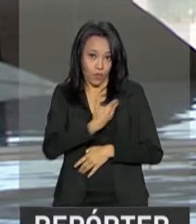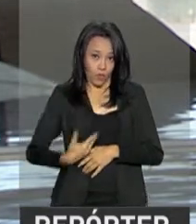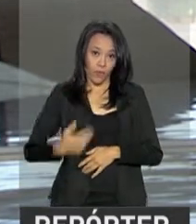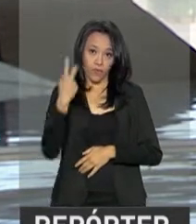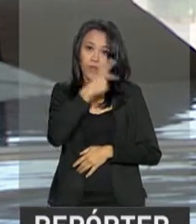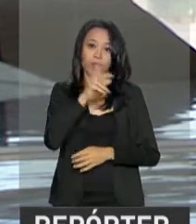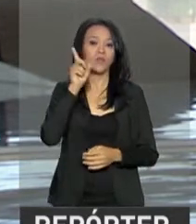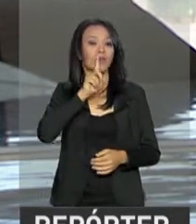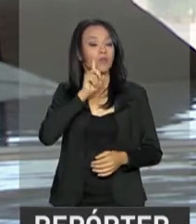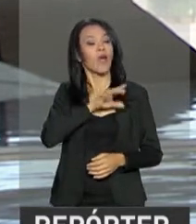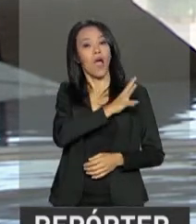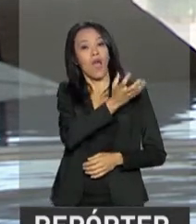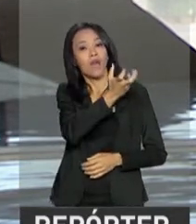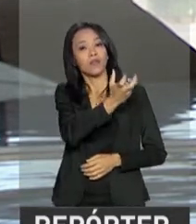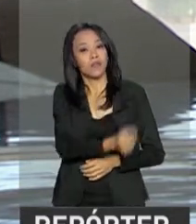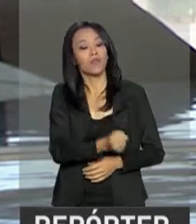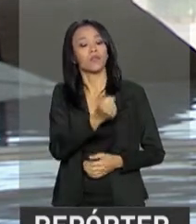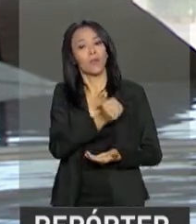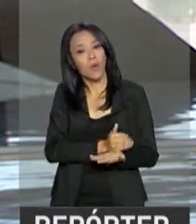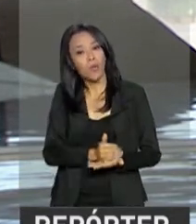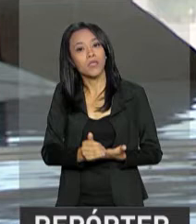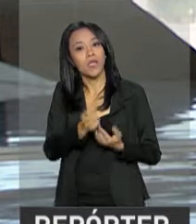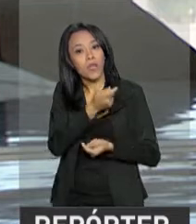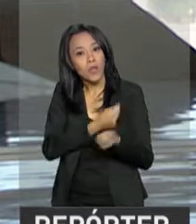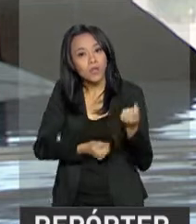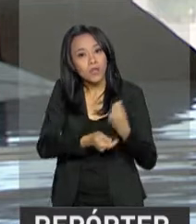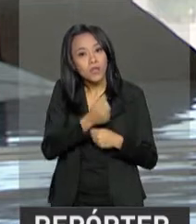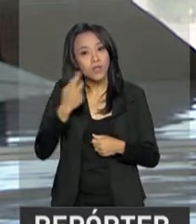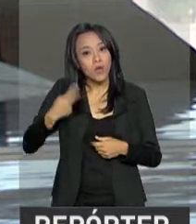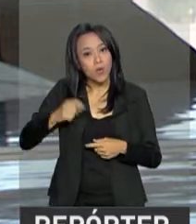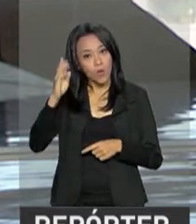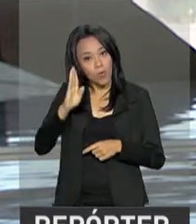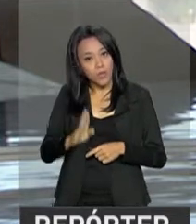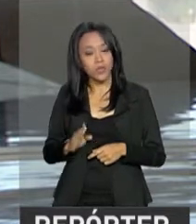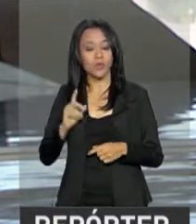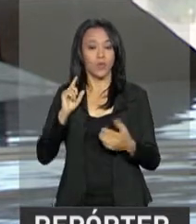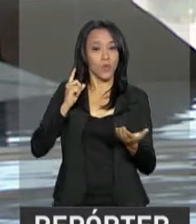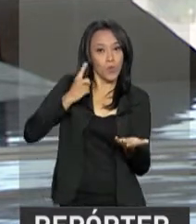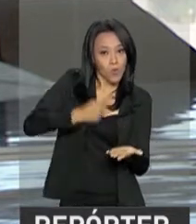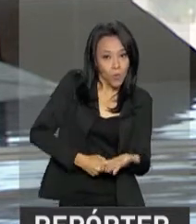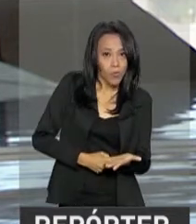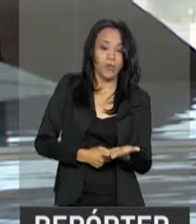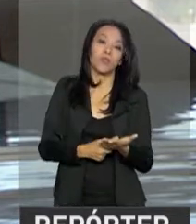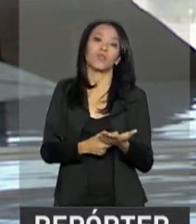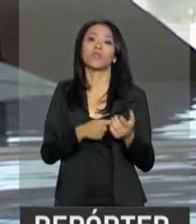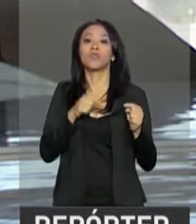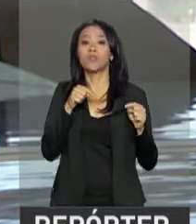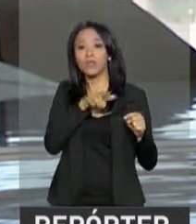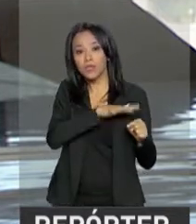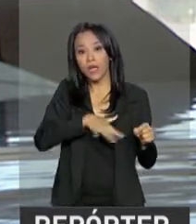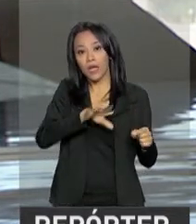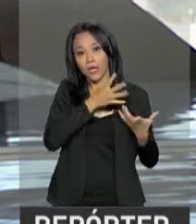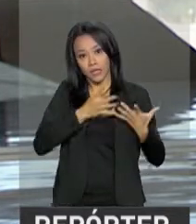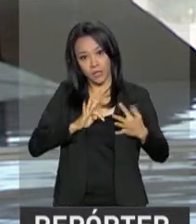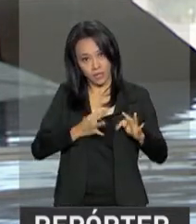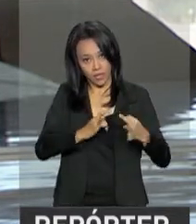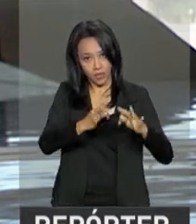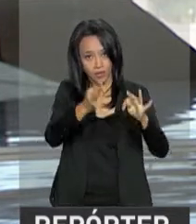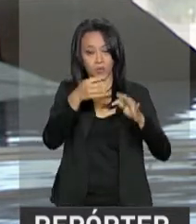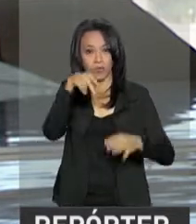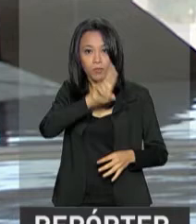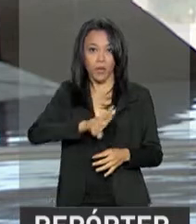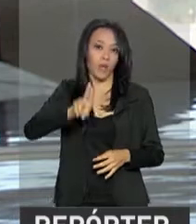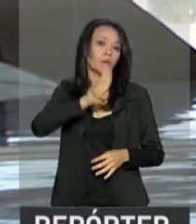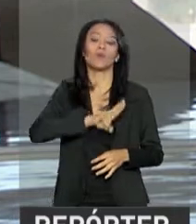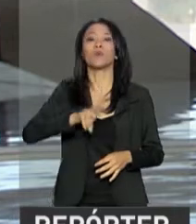aceitou iniciar as negociações com o brasil para o acordo de salvaguardas tecnológicas para a utilização